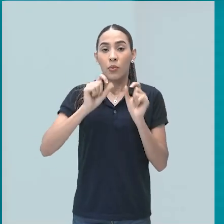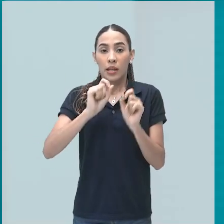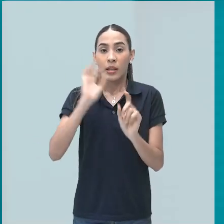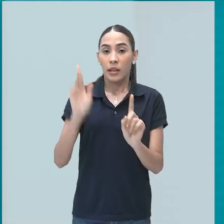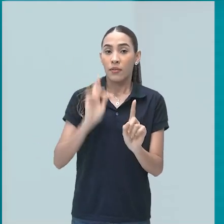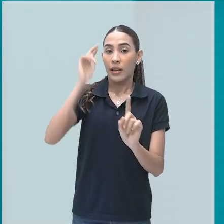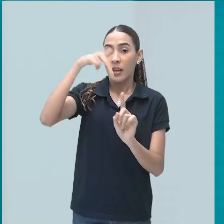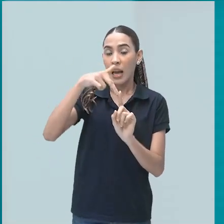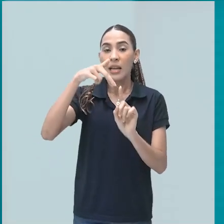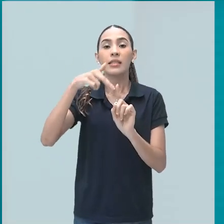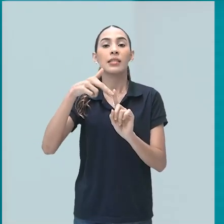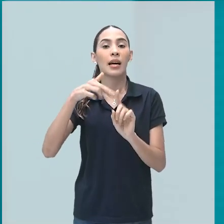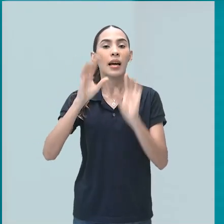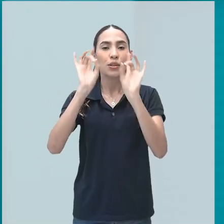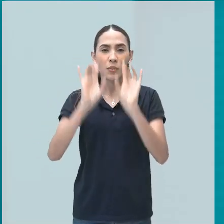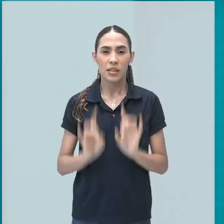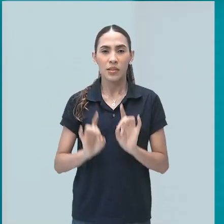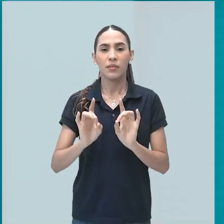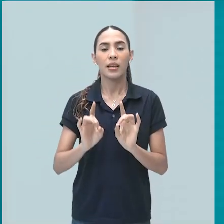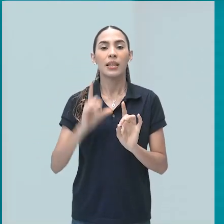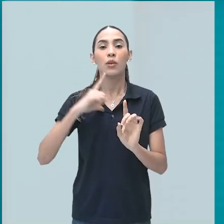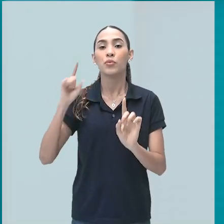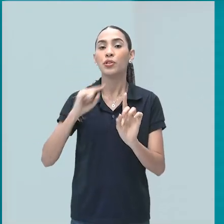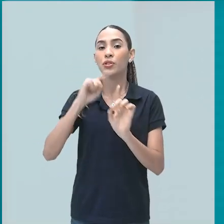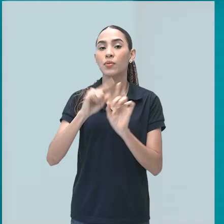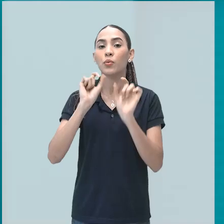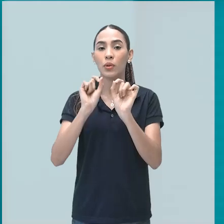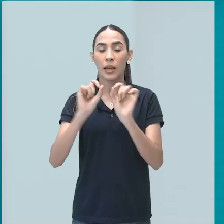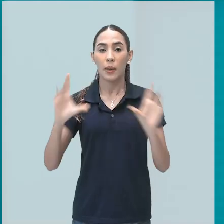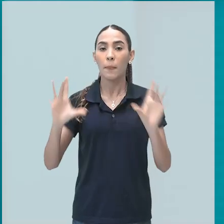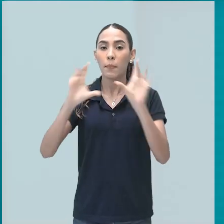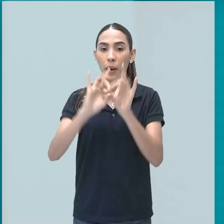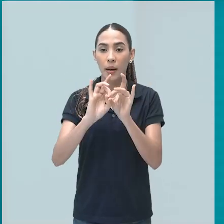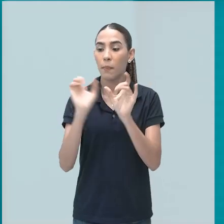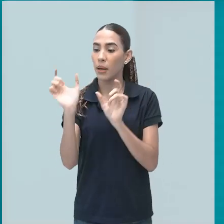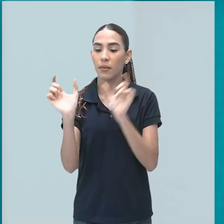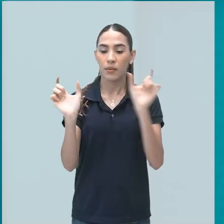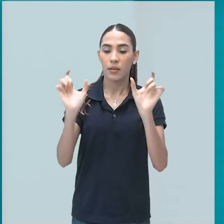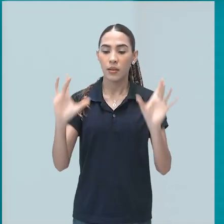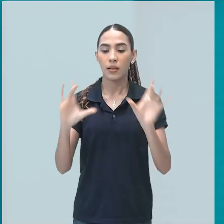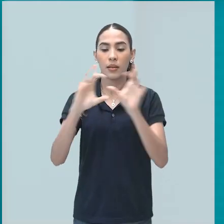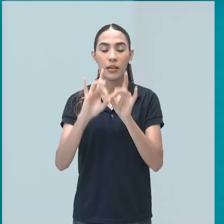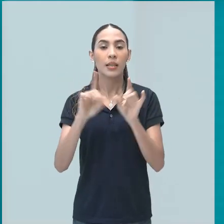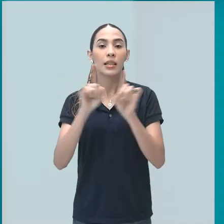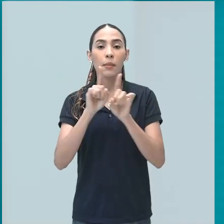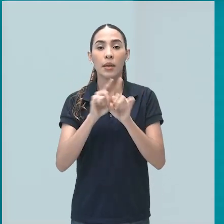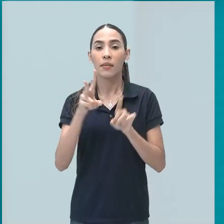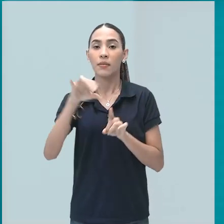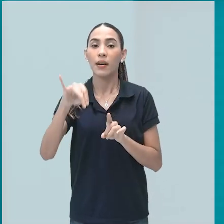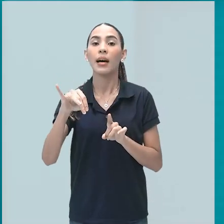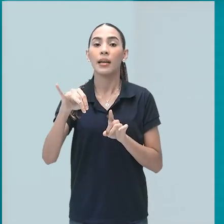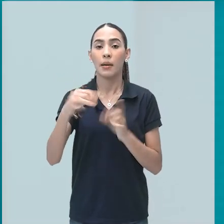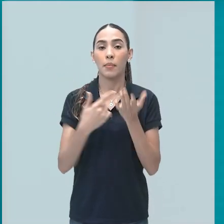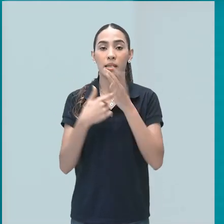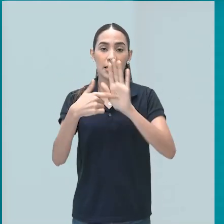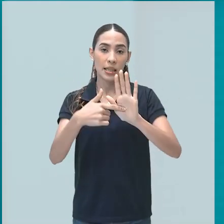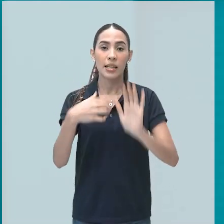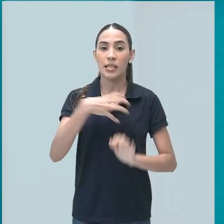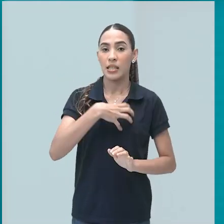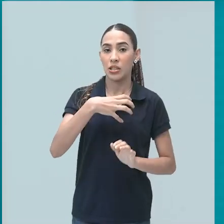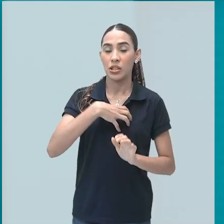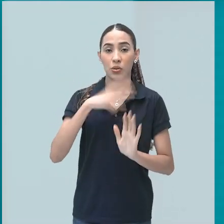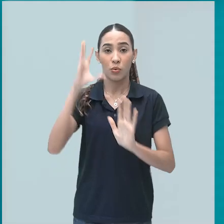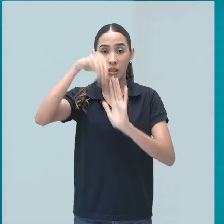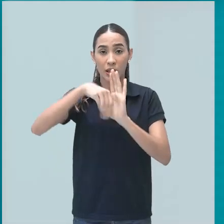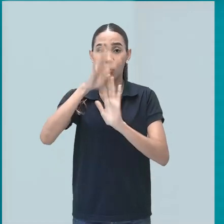elas irão conectar, e ao conectar, elas também vão trazer sentidos diversos para o